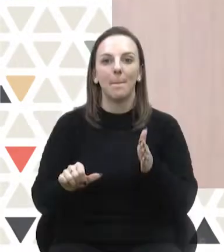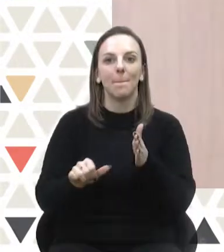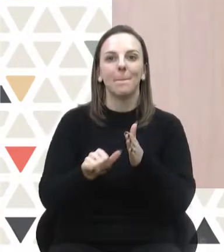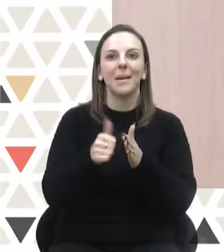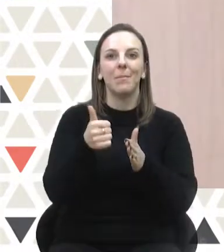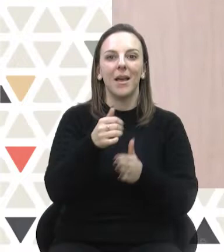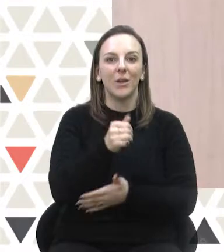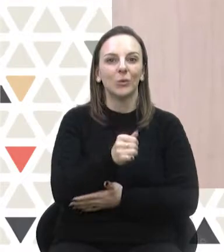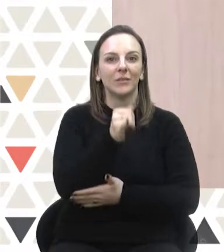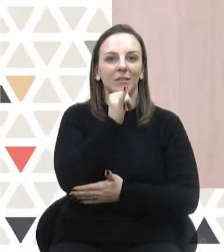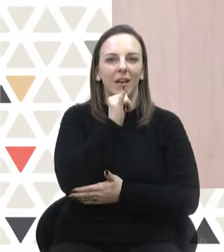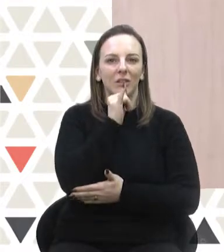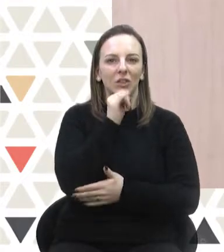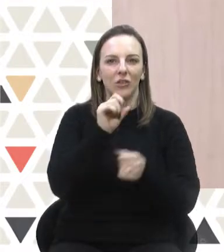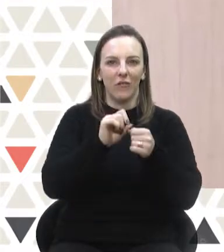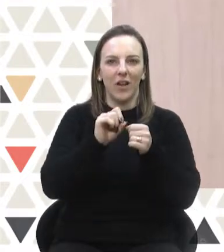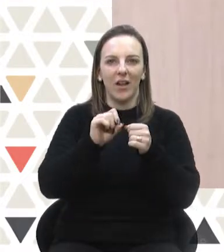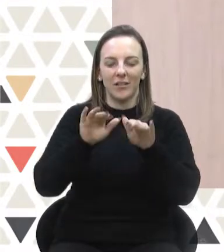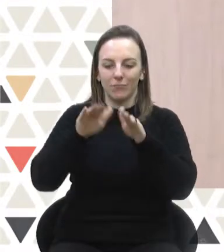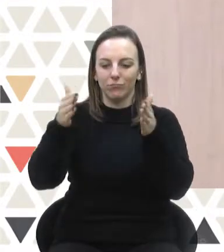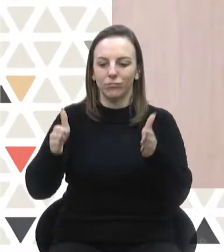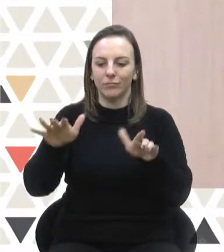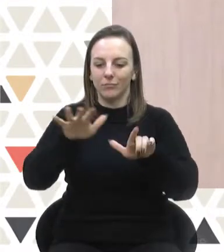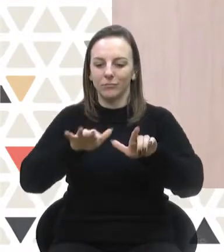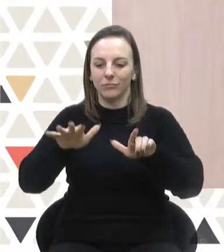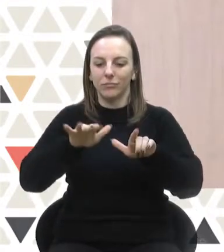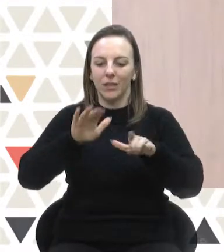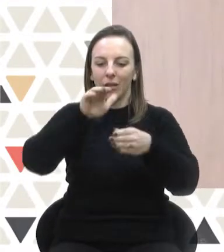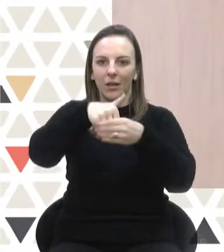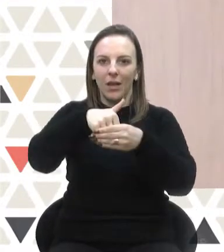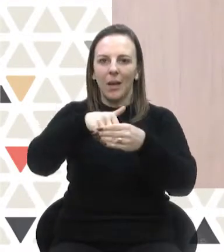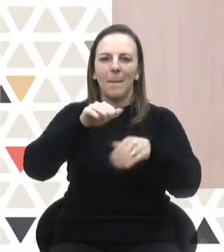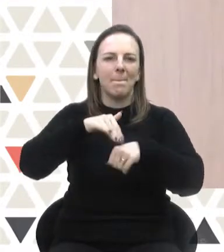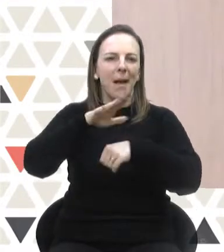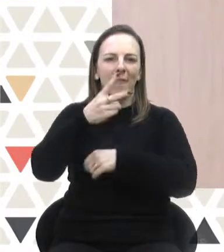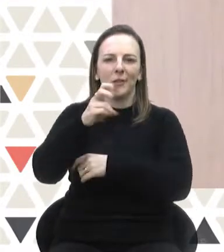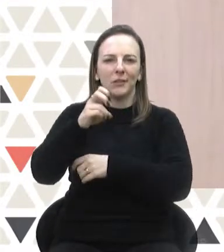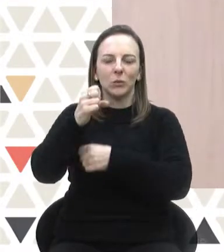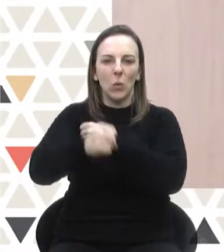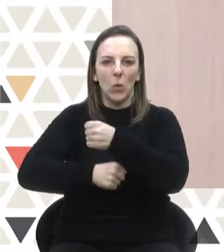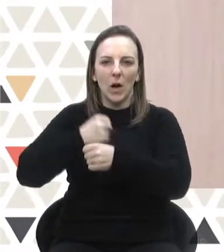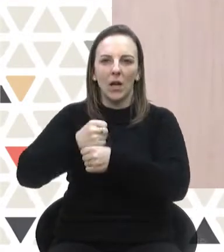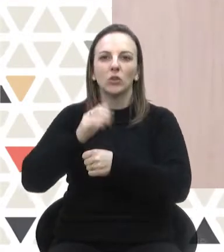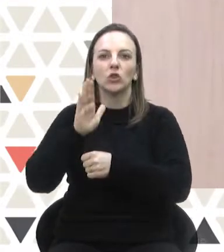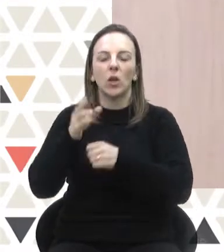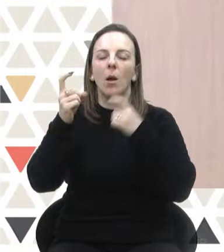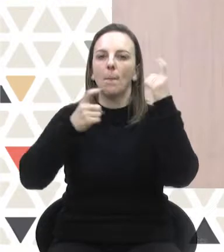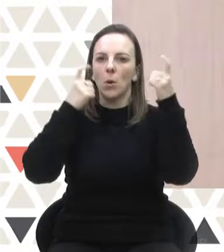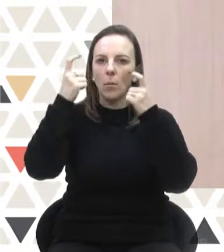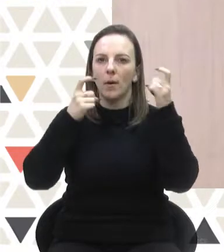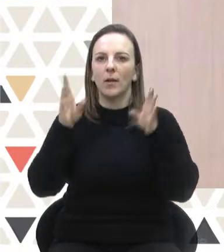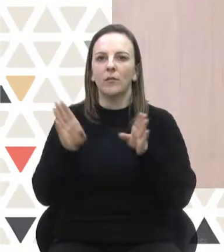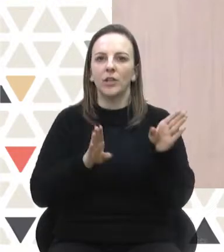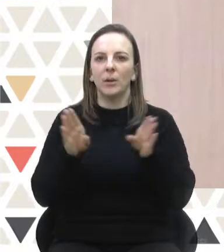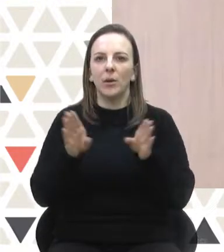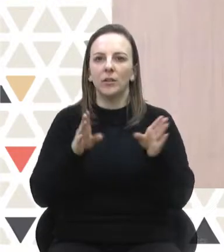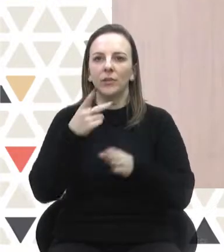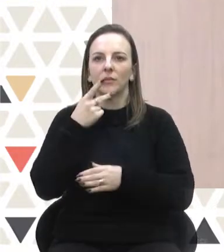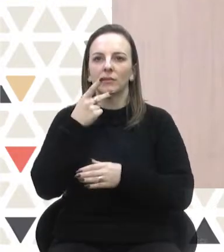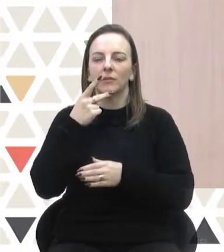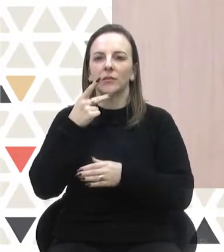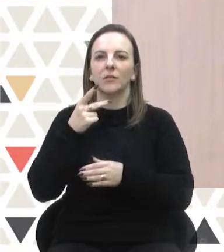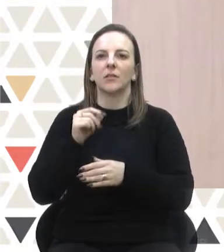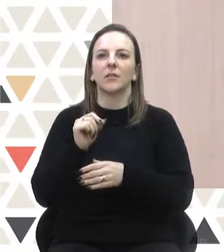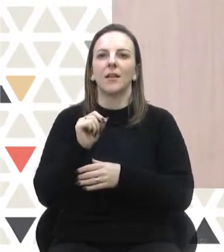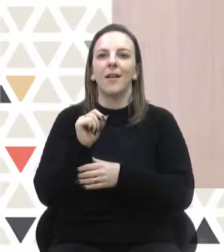O primeiro protótipo da urna eletrônica, que tem mais de 25 anos, já nasceu com a preocupação da acessibilidade. O